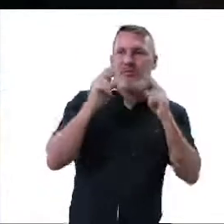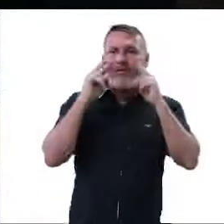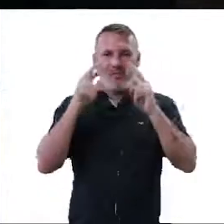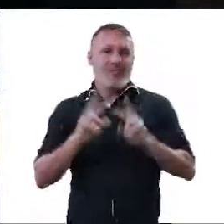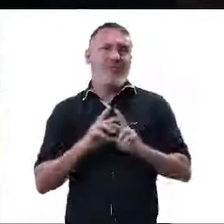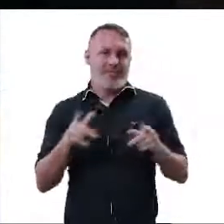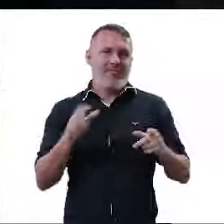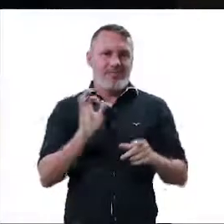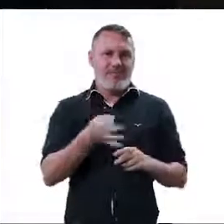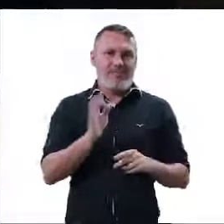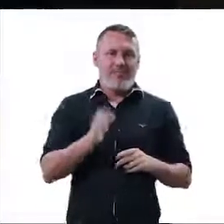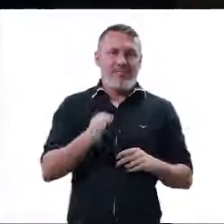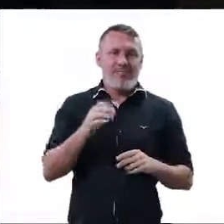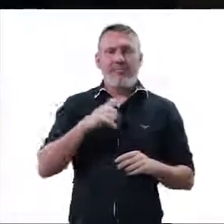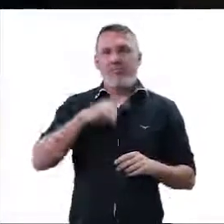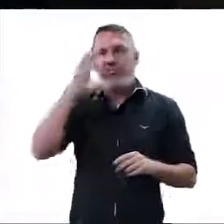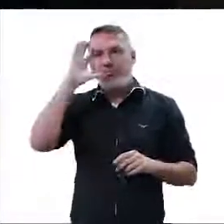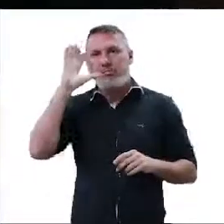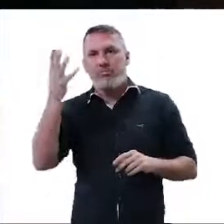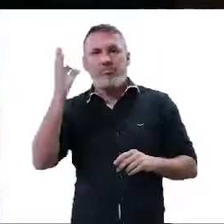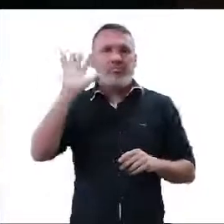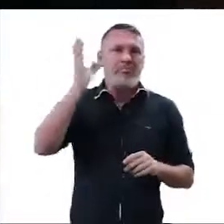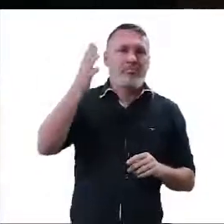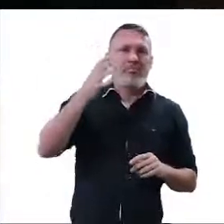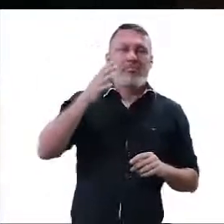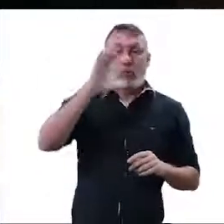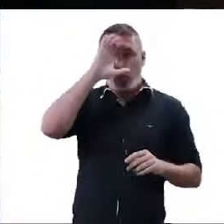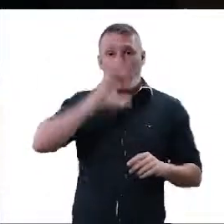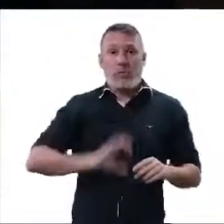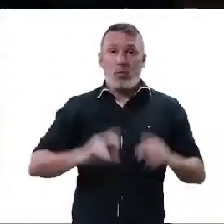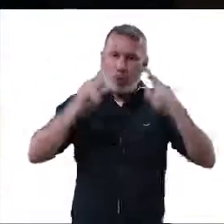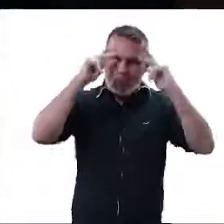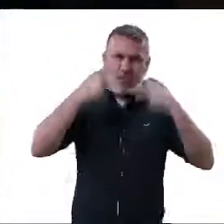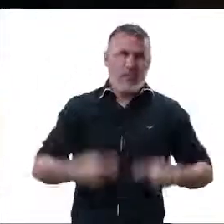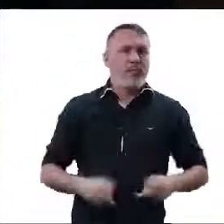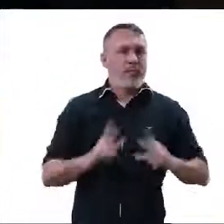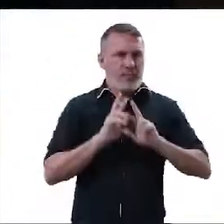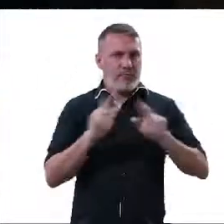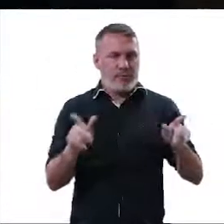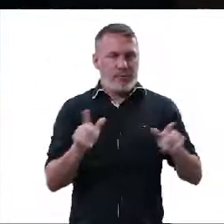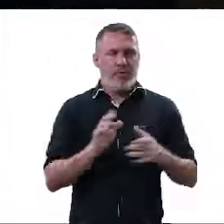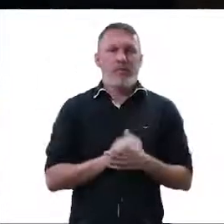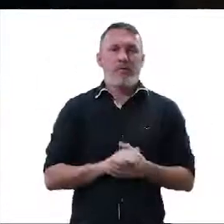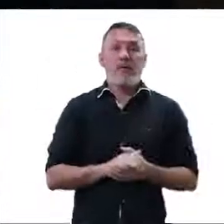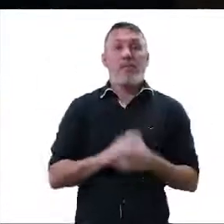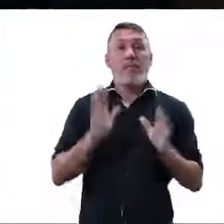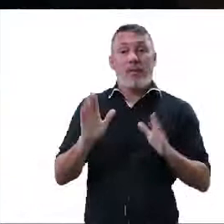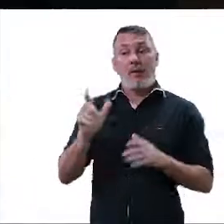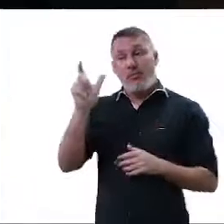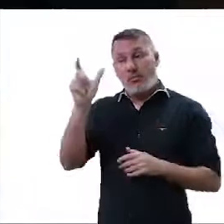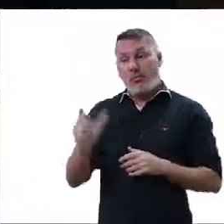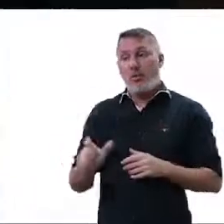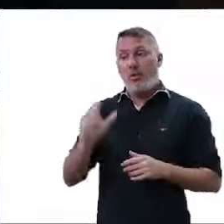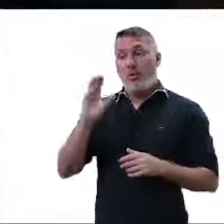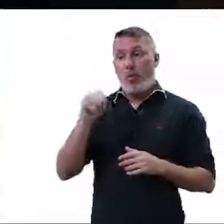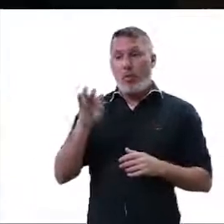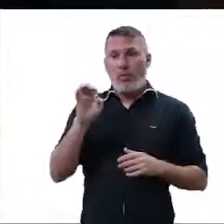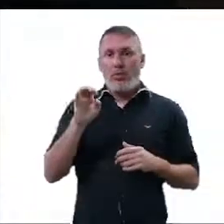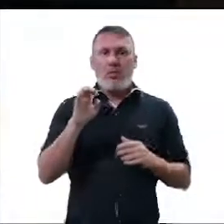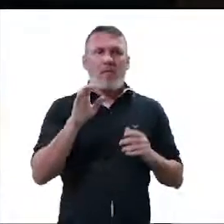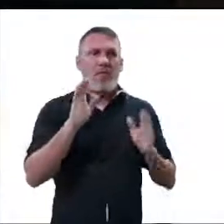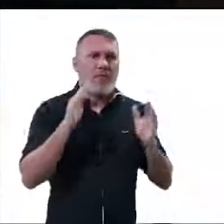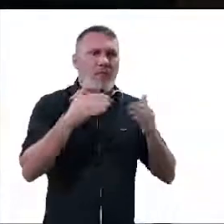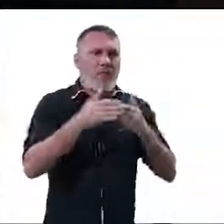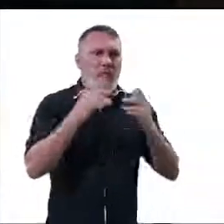sua própria realidade. Então há uma certa imprevisibilidade no comportamento humano. Mas acontece que a preocupação do Comte não é